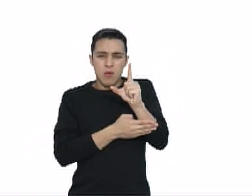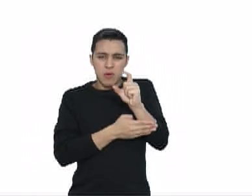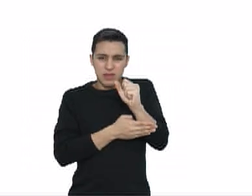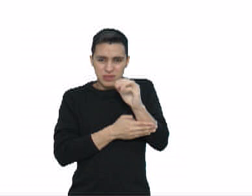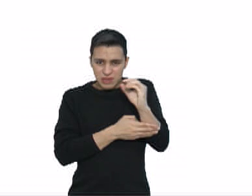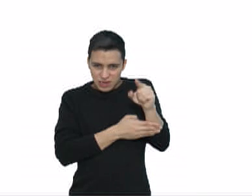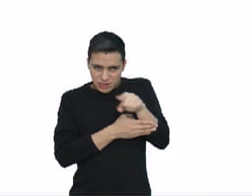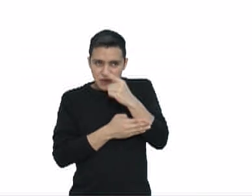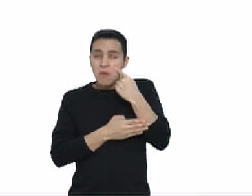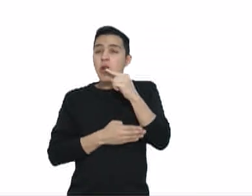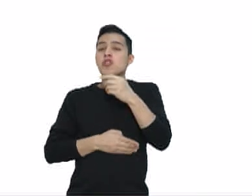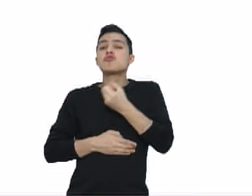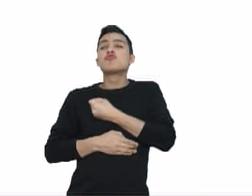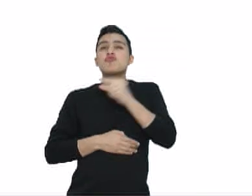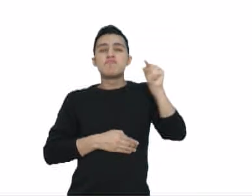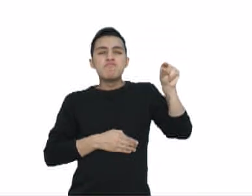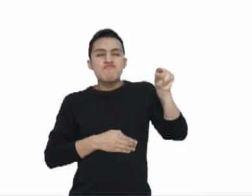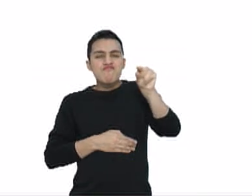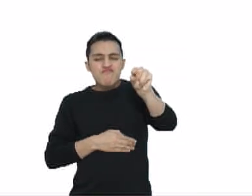colunas.